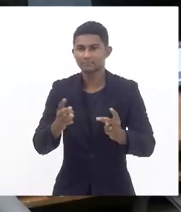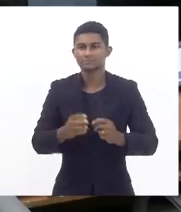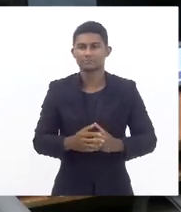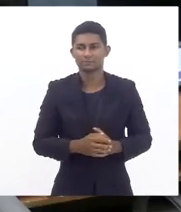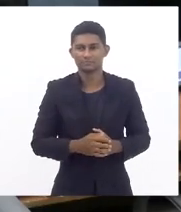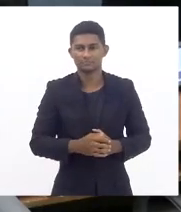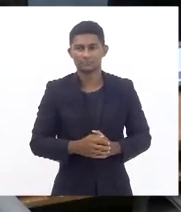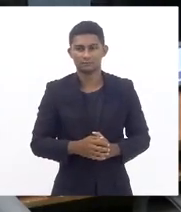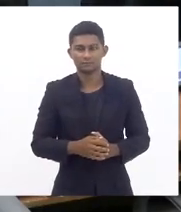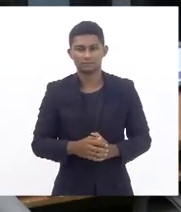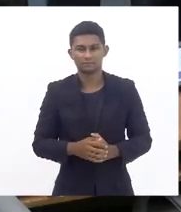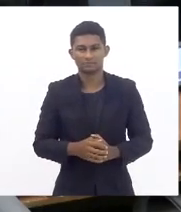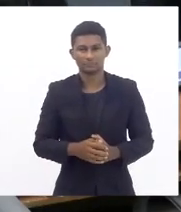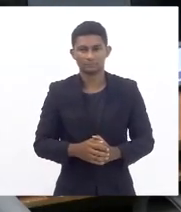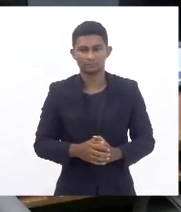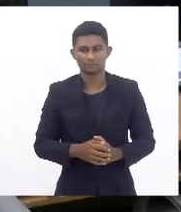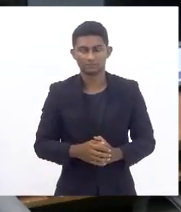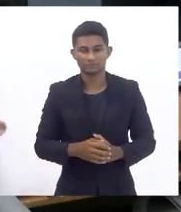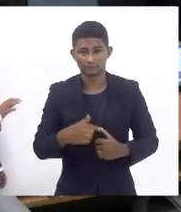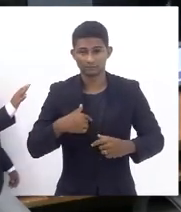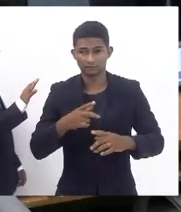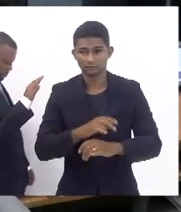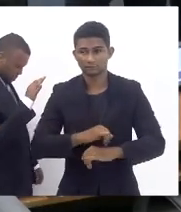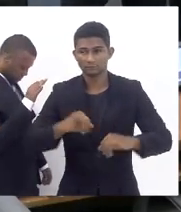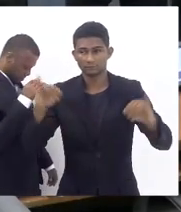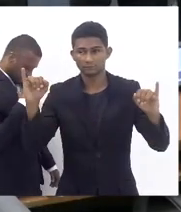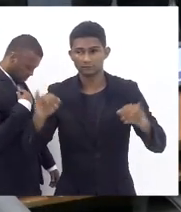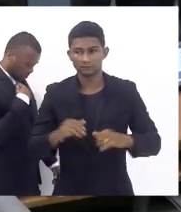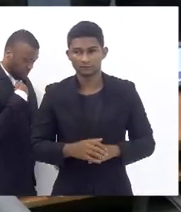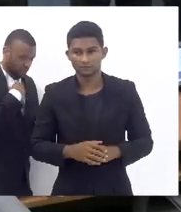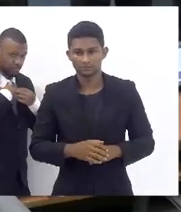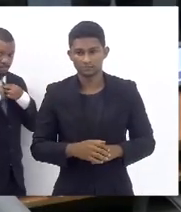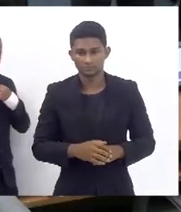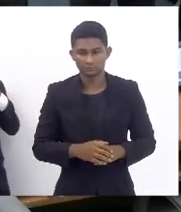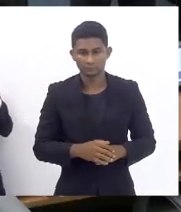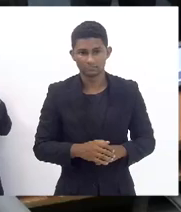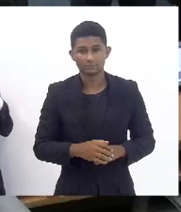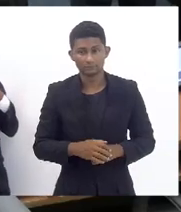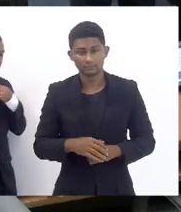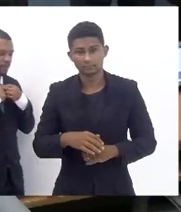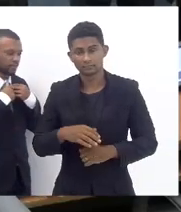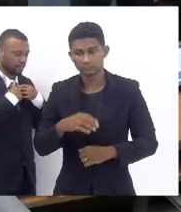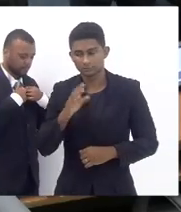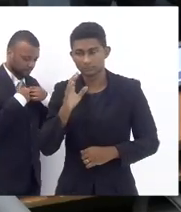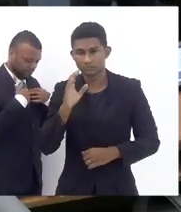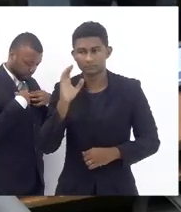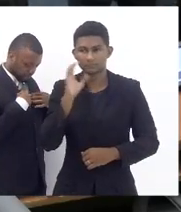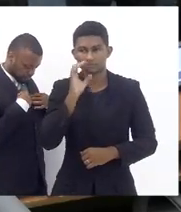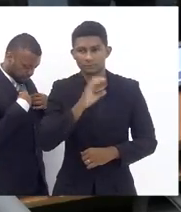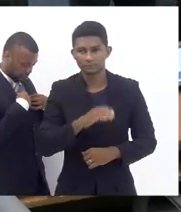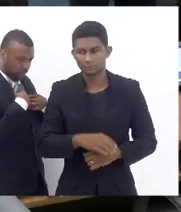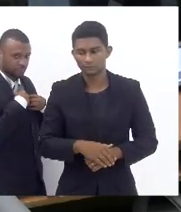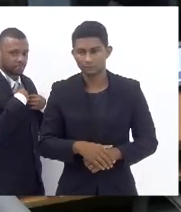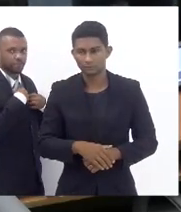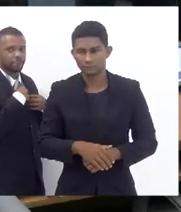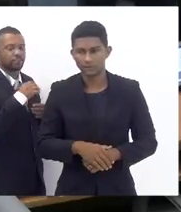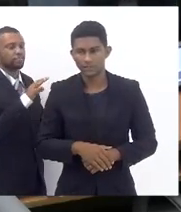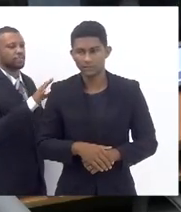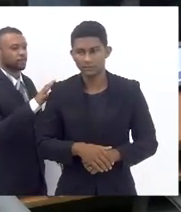livros, anuncio. Em regime de urgência, em discussão única, projeto de